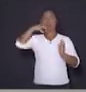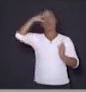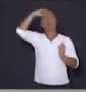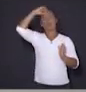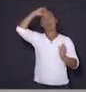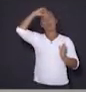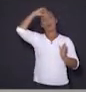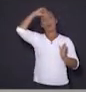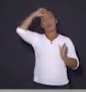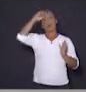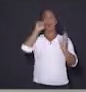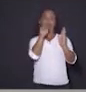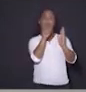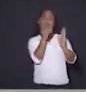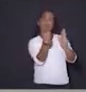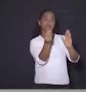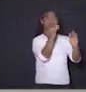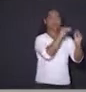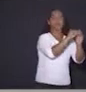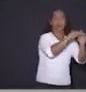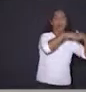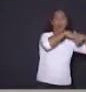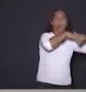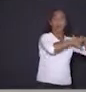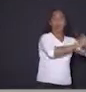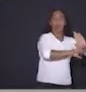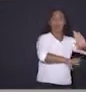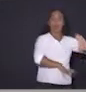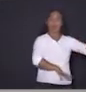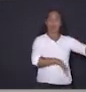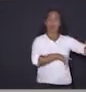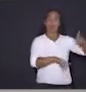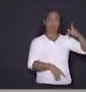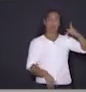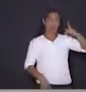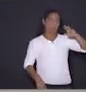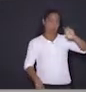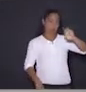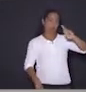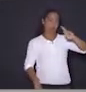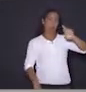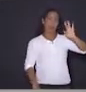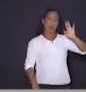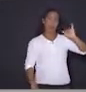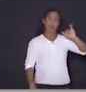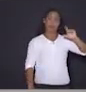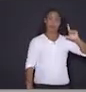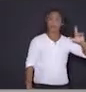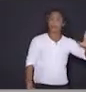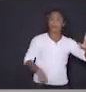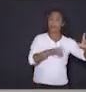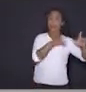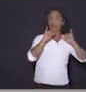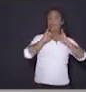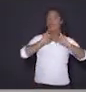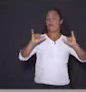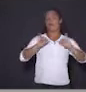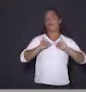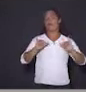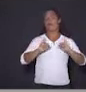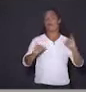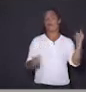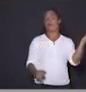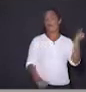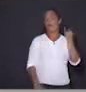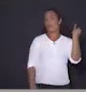e esses perfis podem inclusive a dizer respeito a informações o que a gente chama sensíveis ou seja